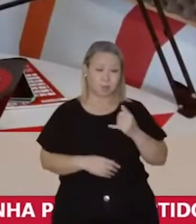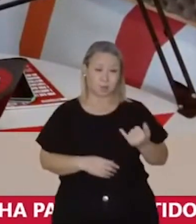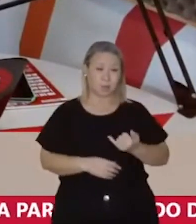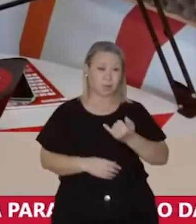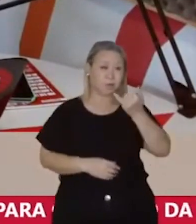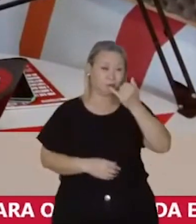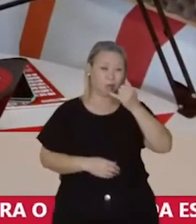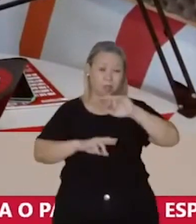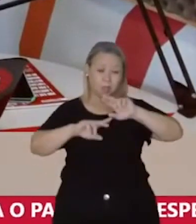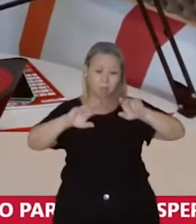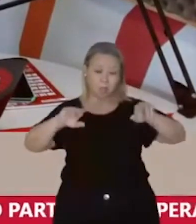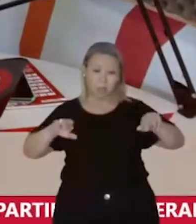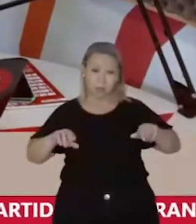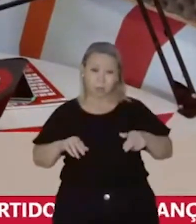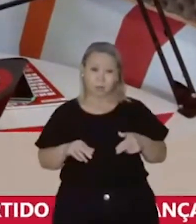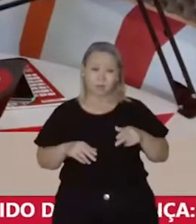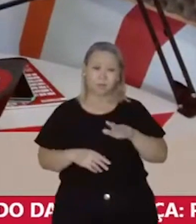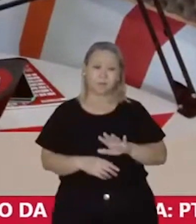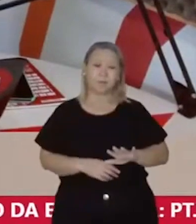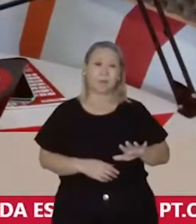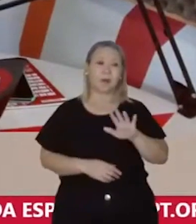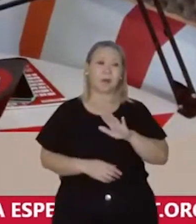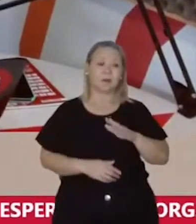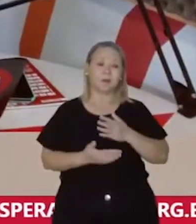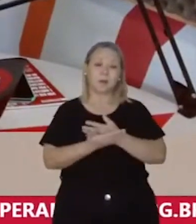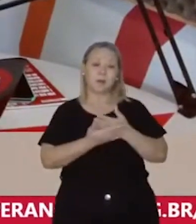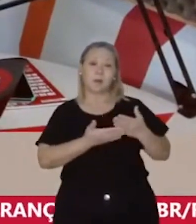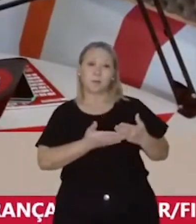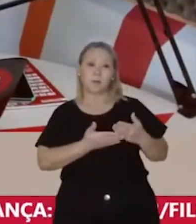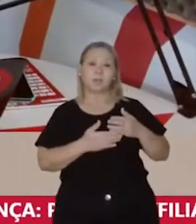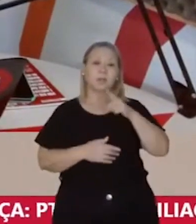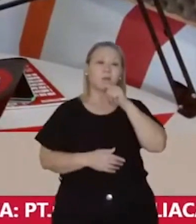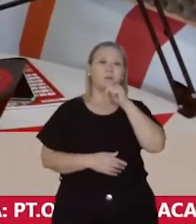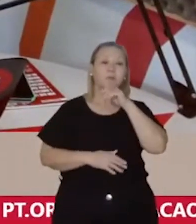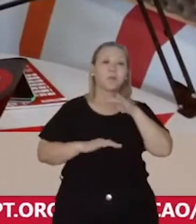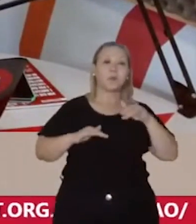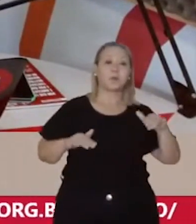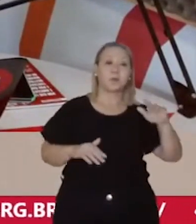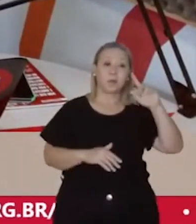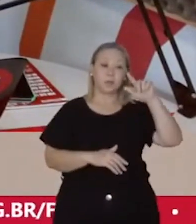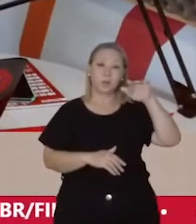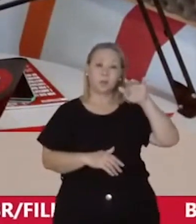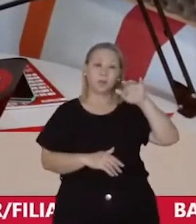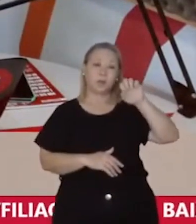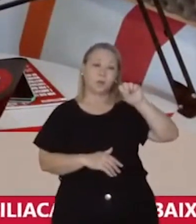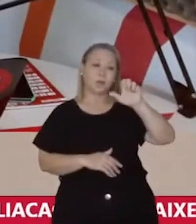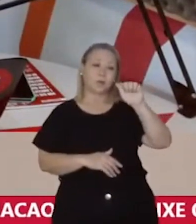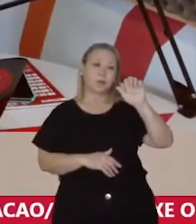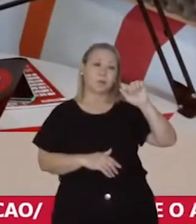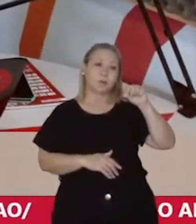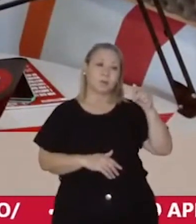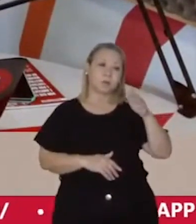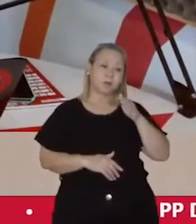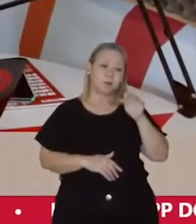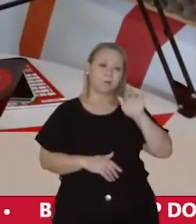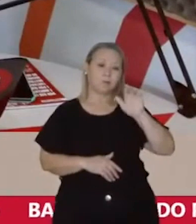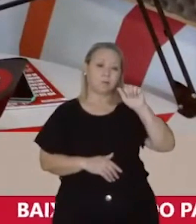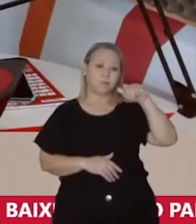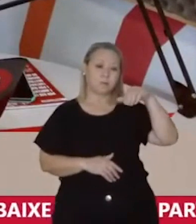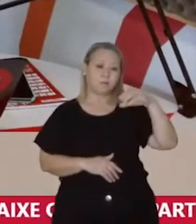vários rios, né? Começando pelo São Francisco e também na nossa produção agrícola.